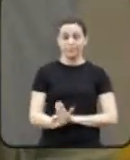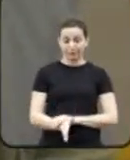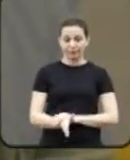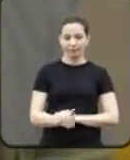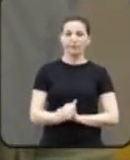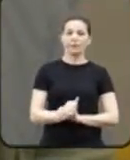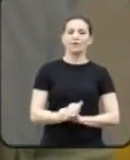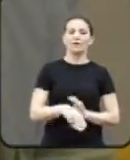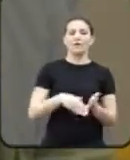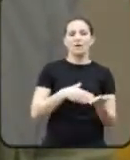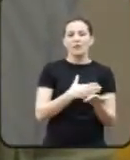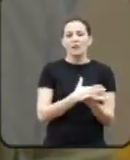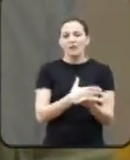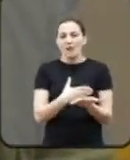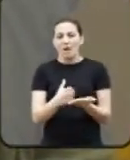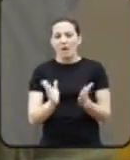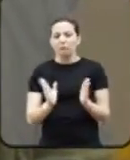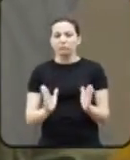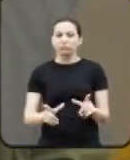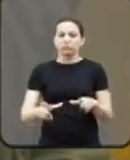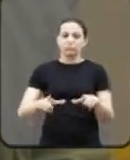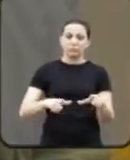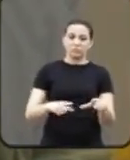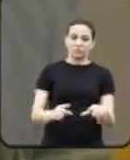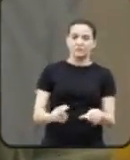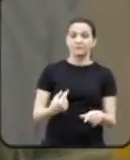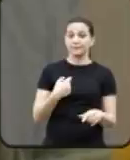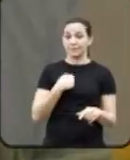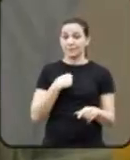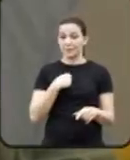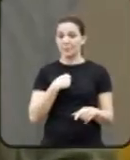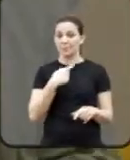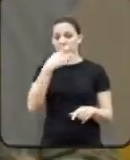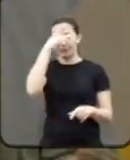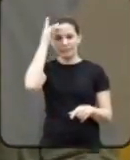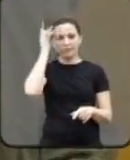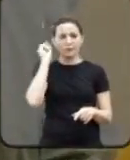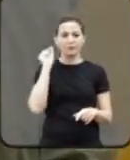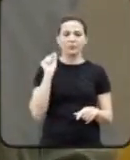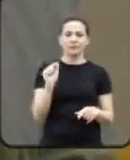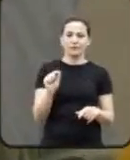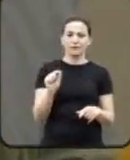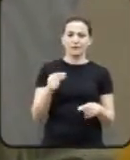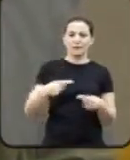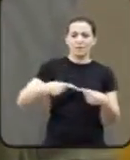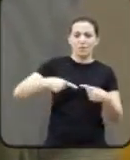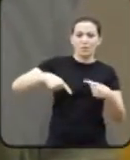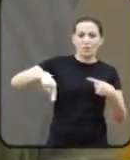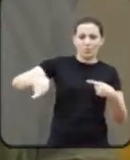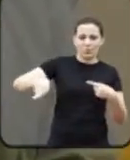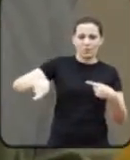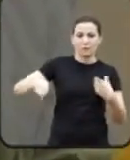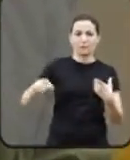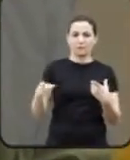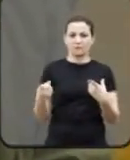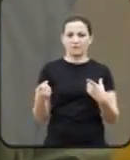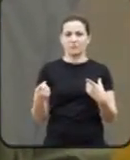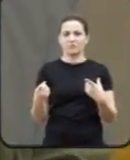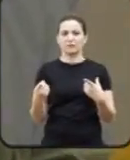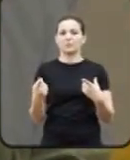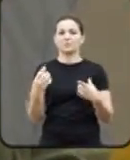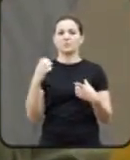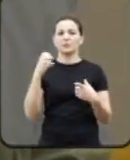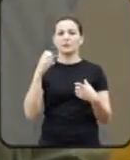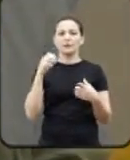esse trabalho está iniciando agora. Primeiro, eu fui uma das pessoas, como a grande maioria, colocou contrário até a